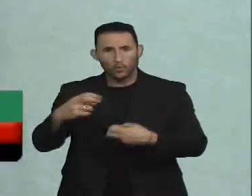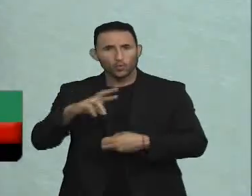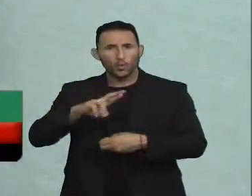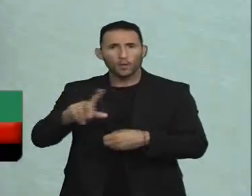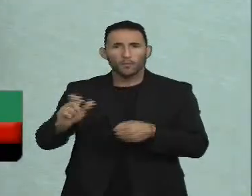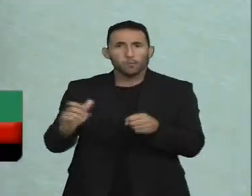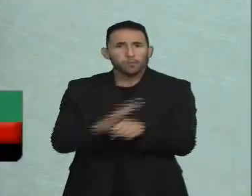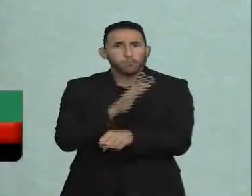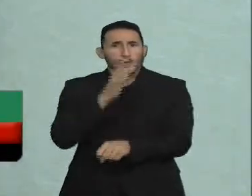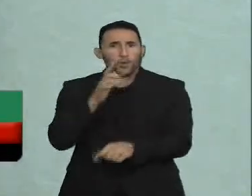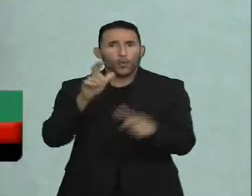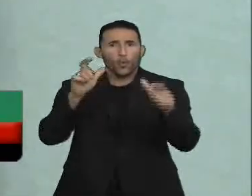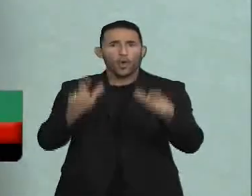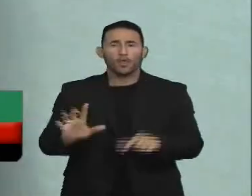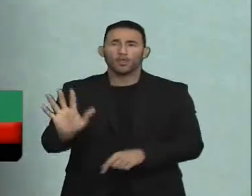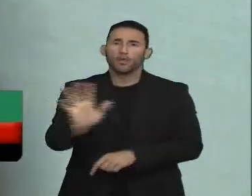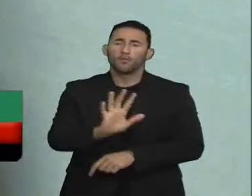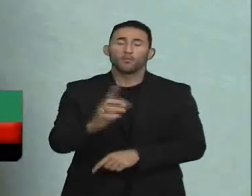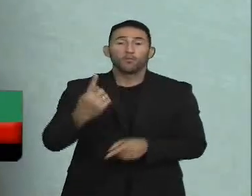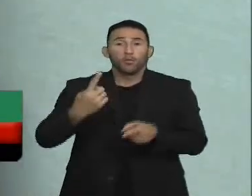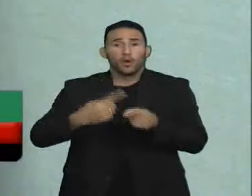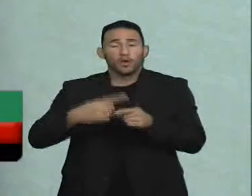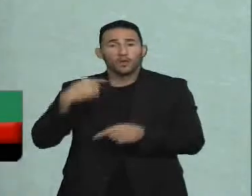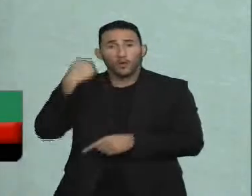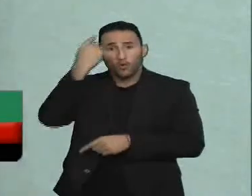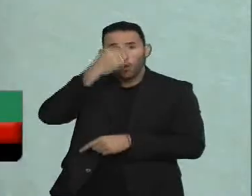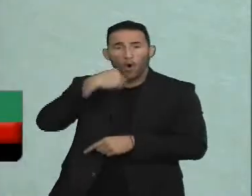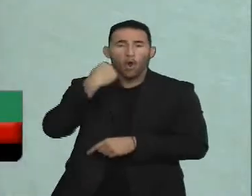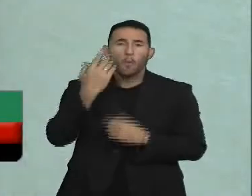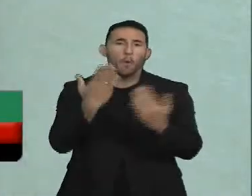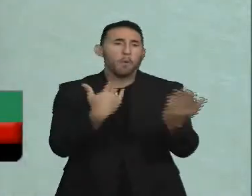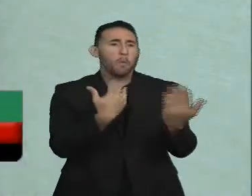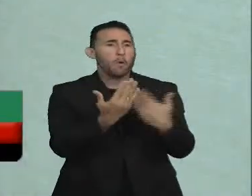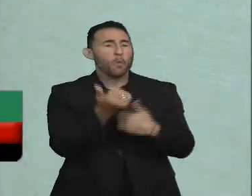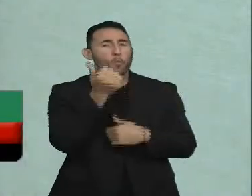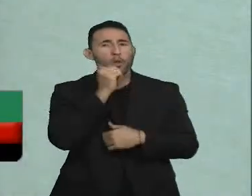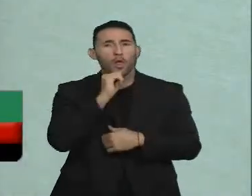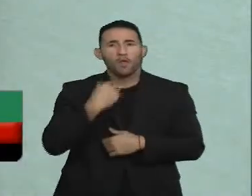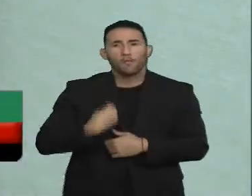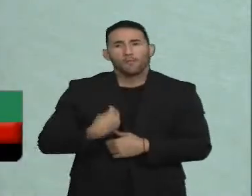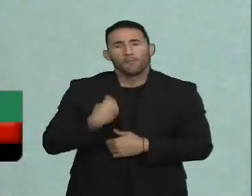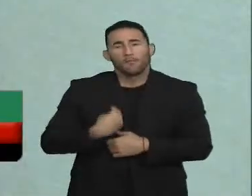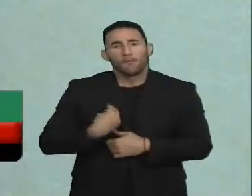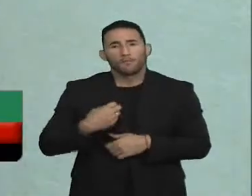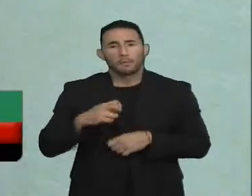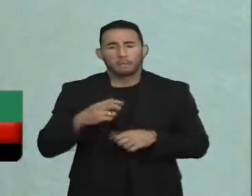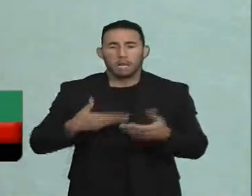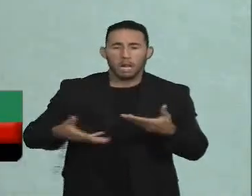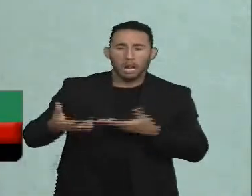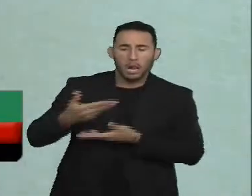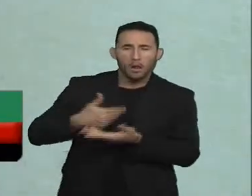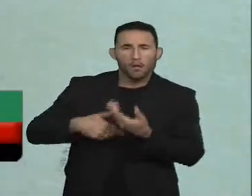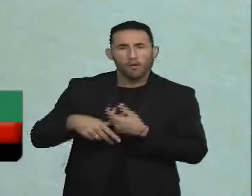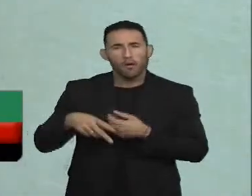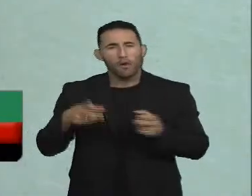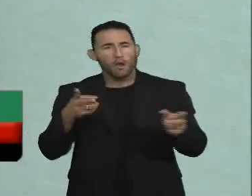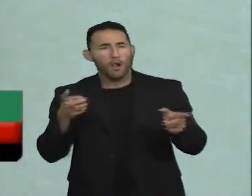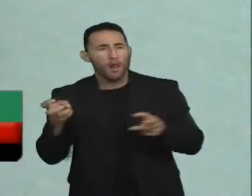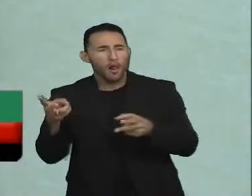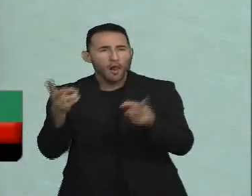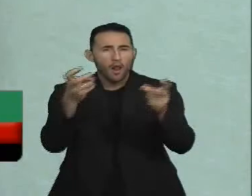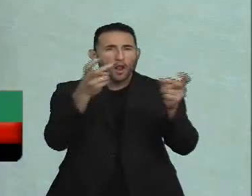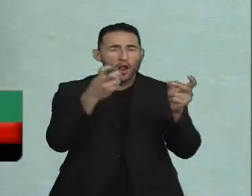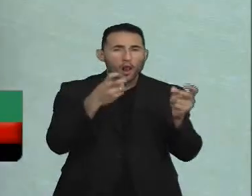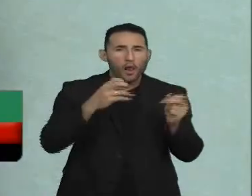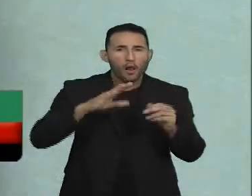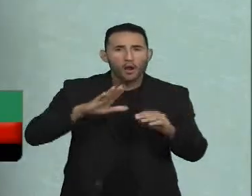superlotado o espaço, porque nas 7 horas que eu fiquei lá, eu fiquei dialogando com as mulheres que estavam presentes, Eu fiquei observando a rotina